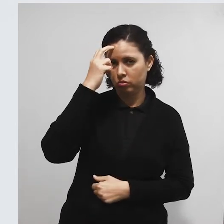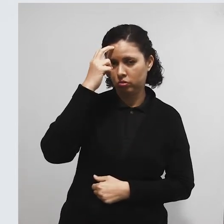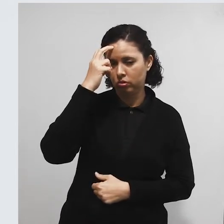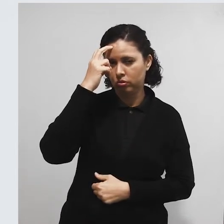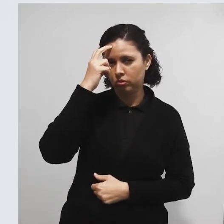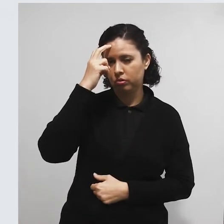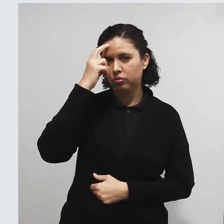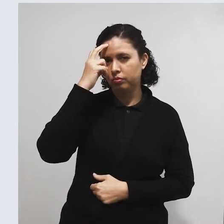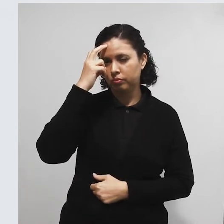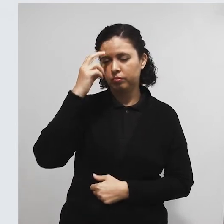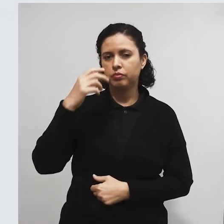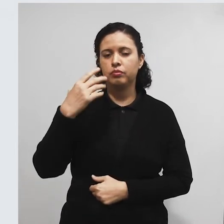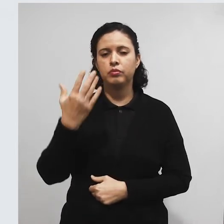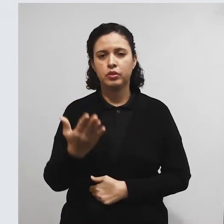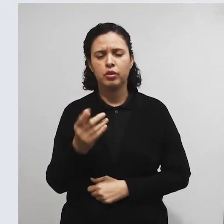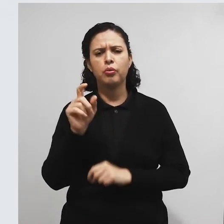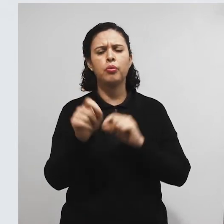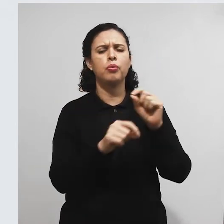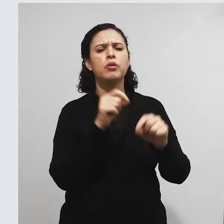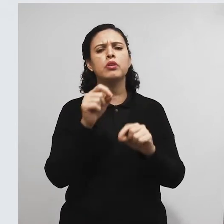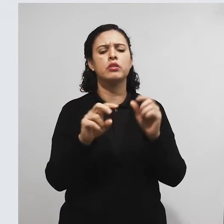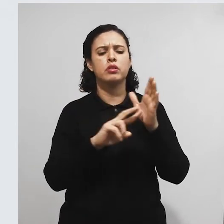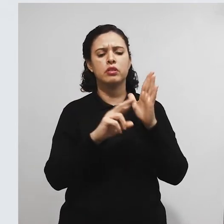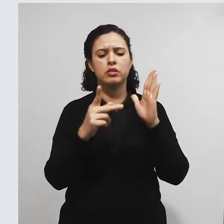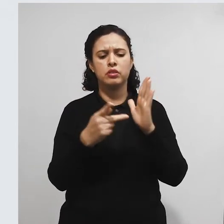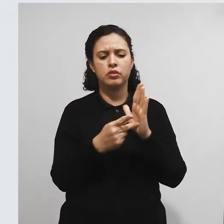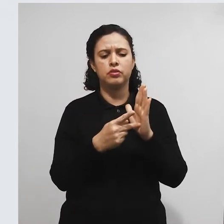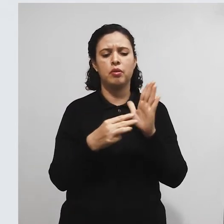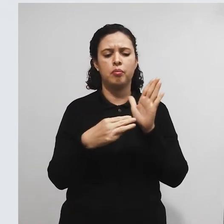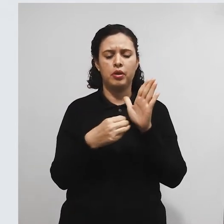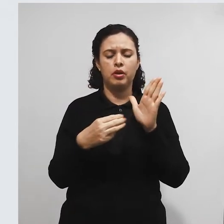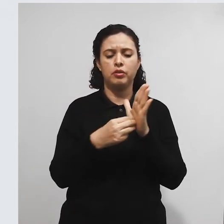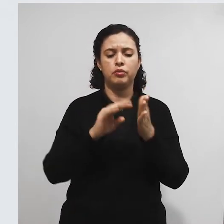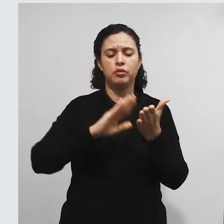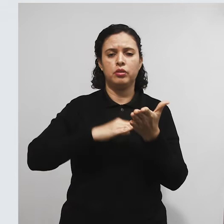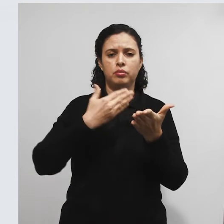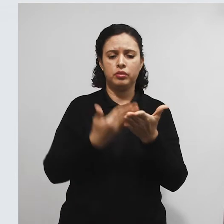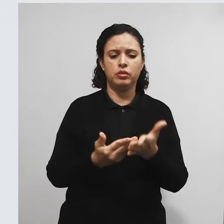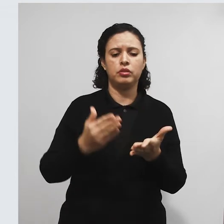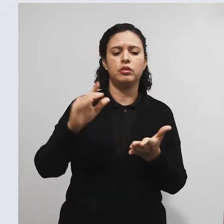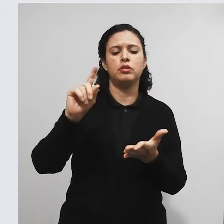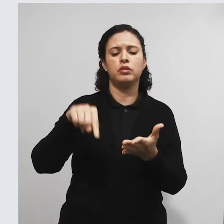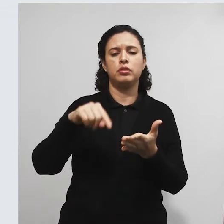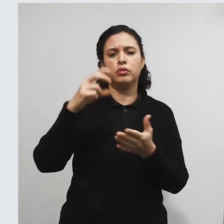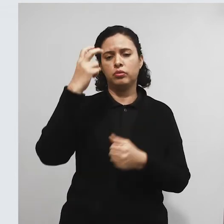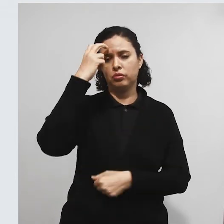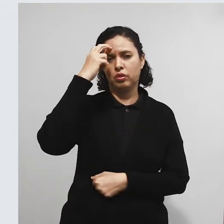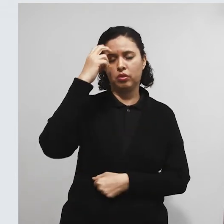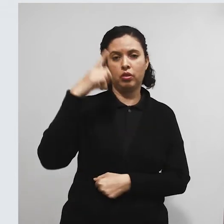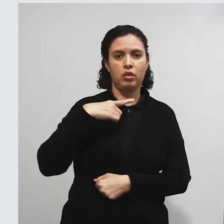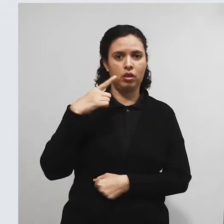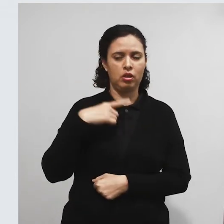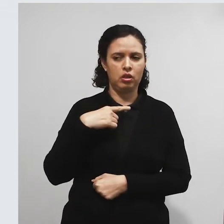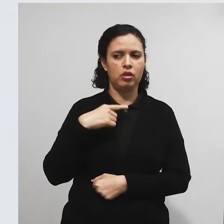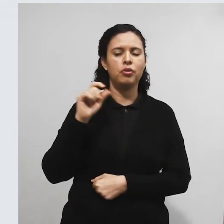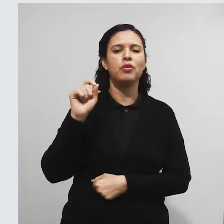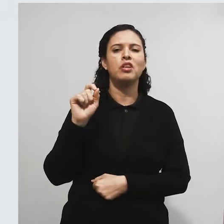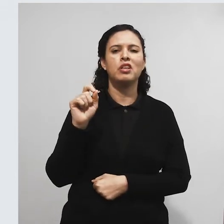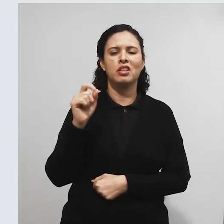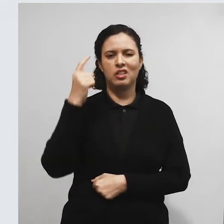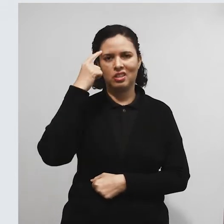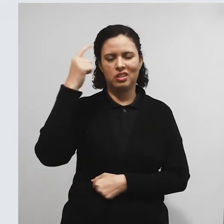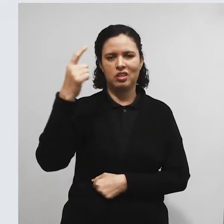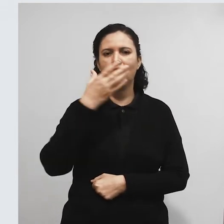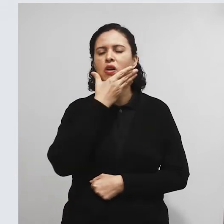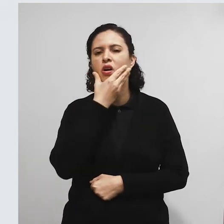cultural. Então, o que é o método interpretativo cultural? Tem uma influência lá no pensador da sociologia, que